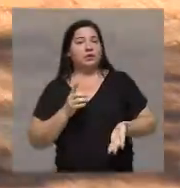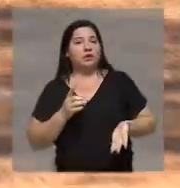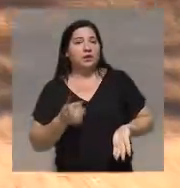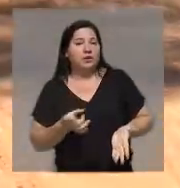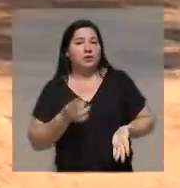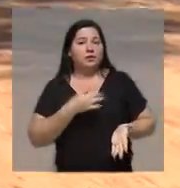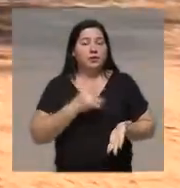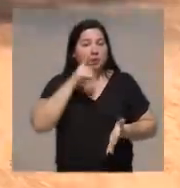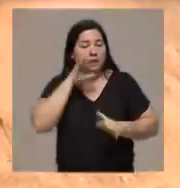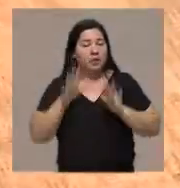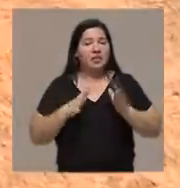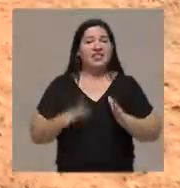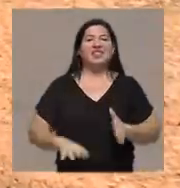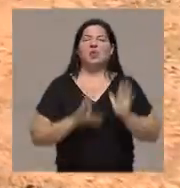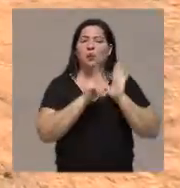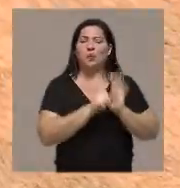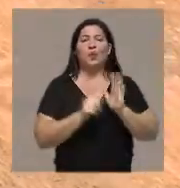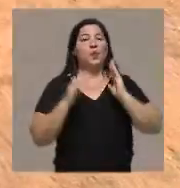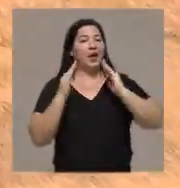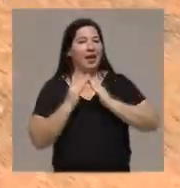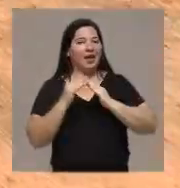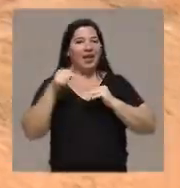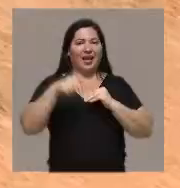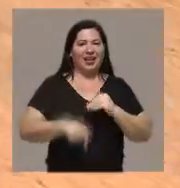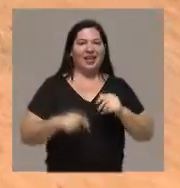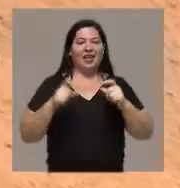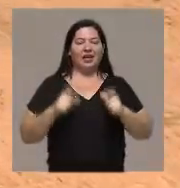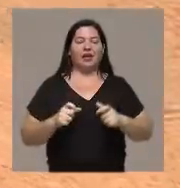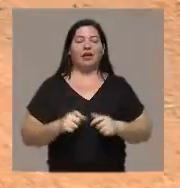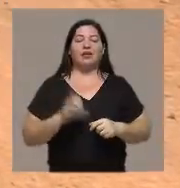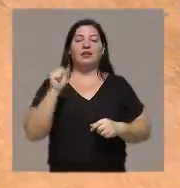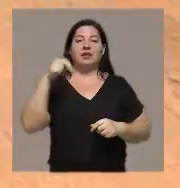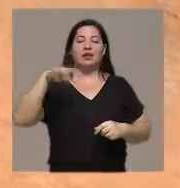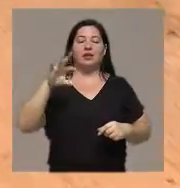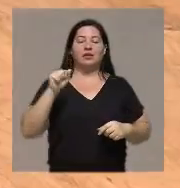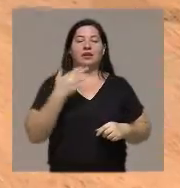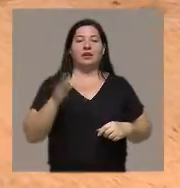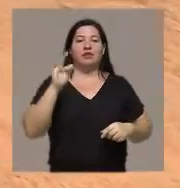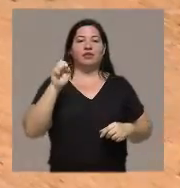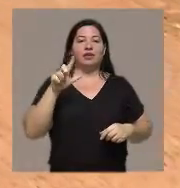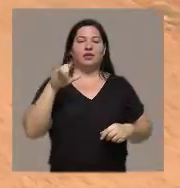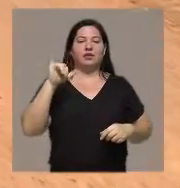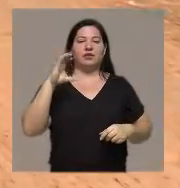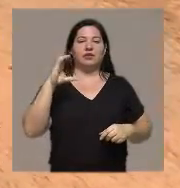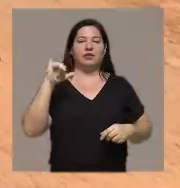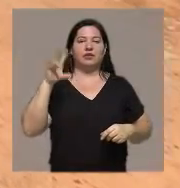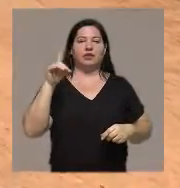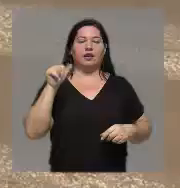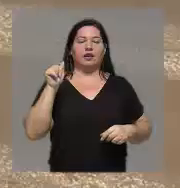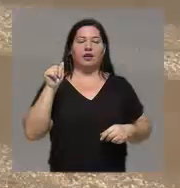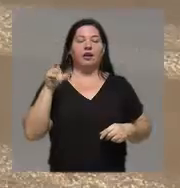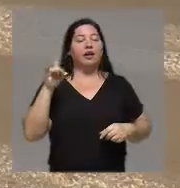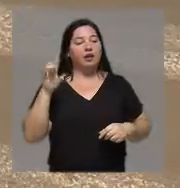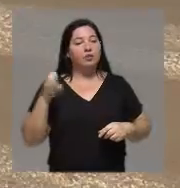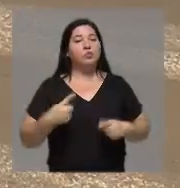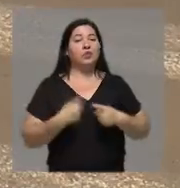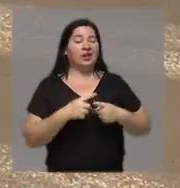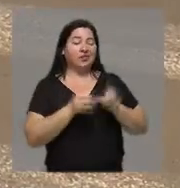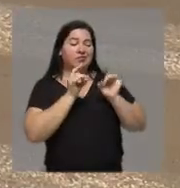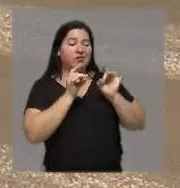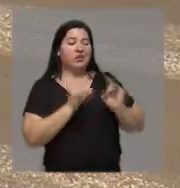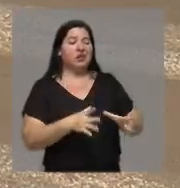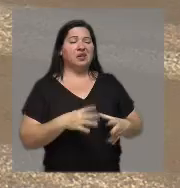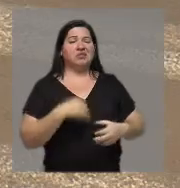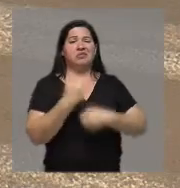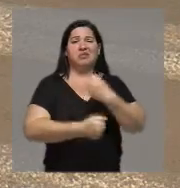teve algum roubo em casas aqui no Jardim Santa Felicidade. Por quê? Porque justamente esse estado de abandono, né, frente a